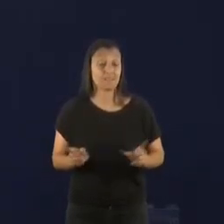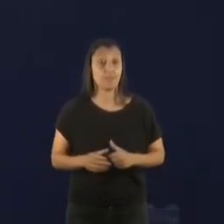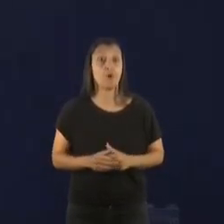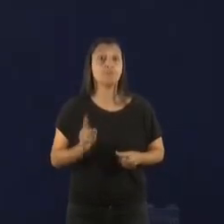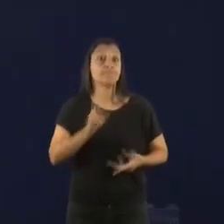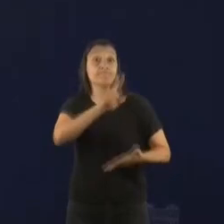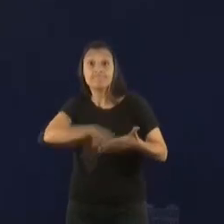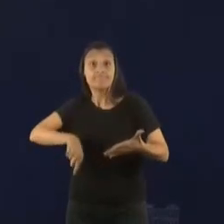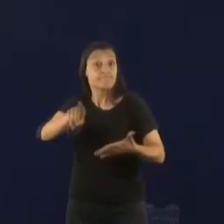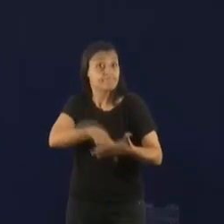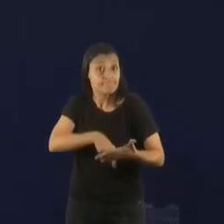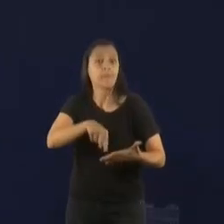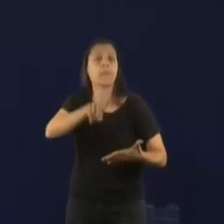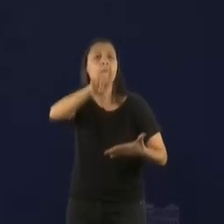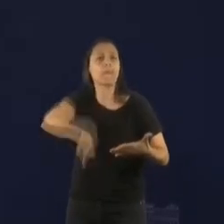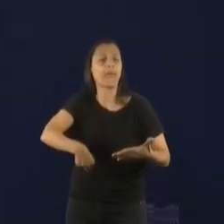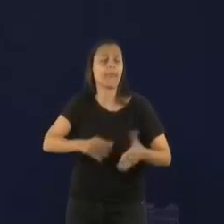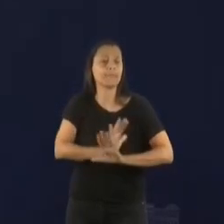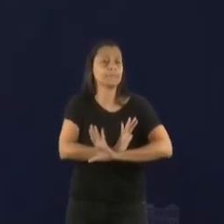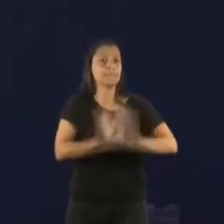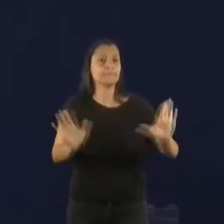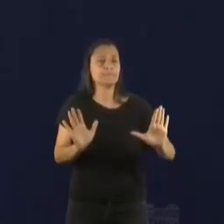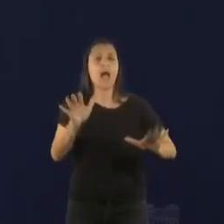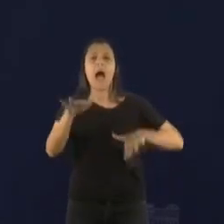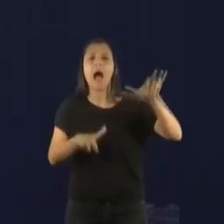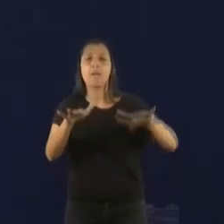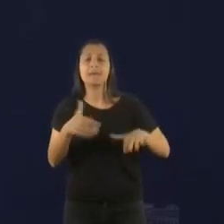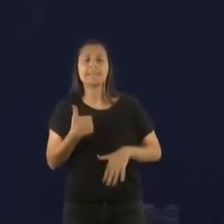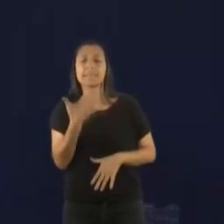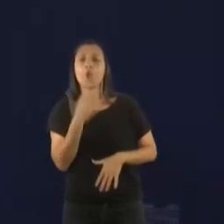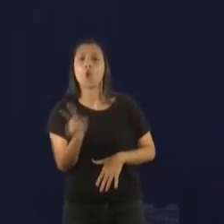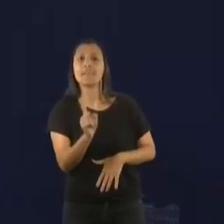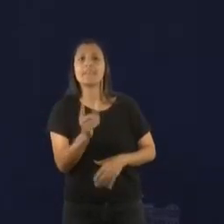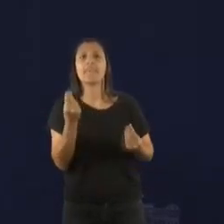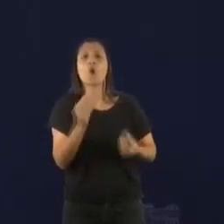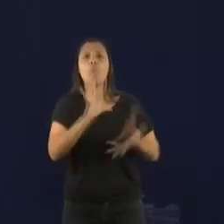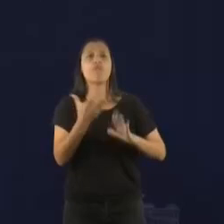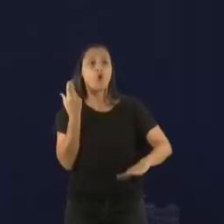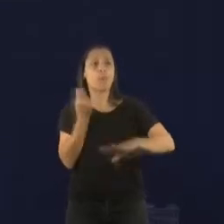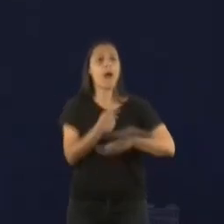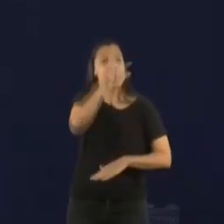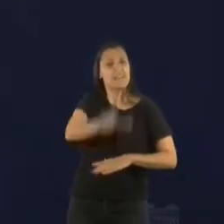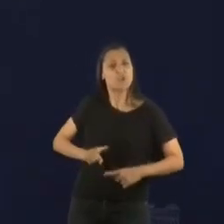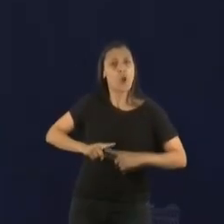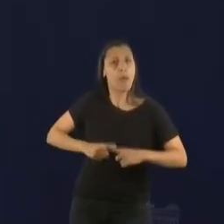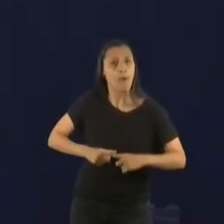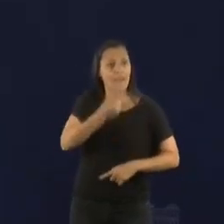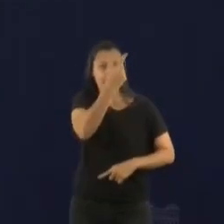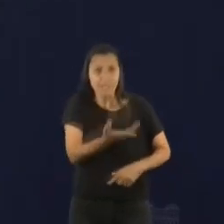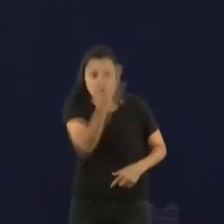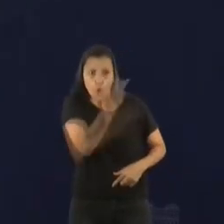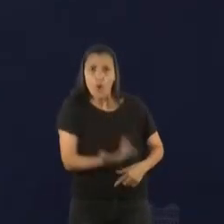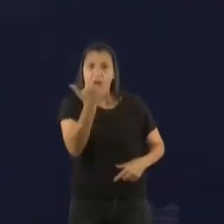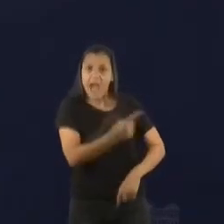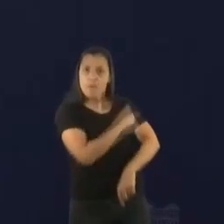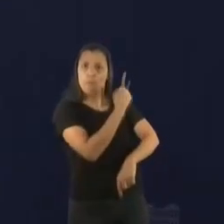que queremos importar e o que não queremos disse o porta-voz da presidência Manuel adorne em uma coletiva de imprensa na Casa Rosada à sede do